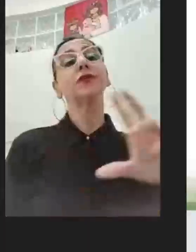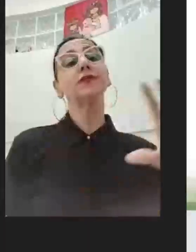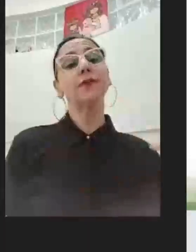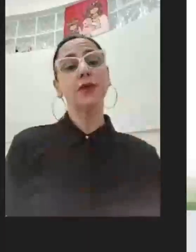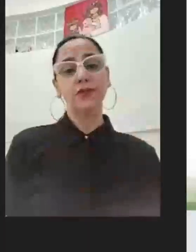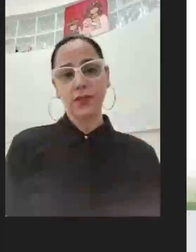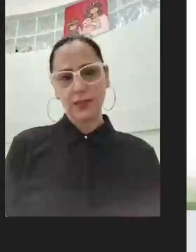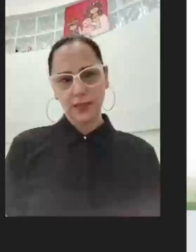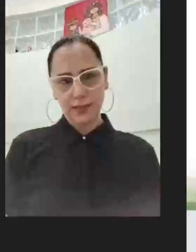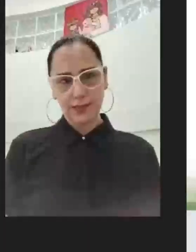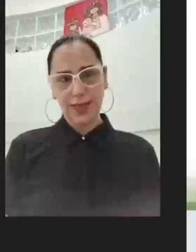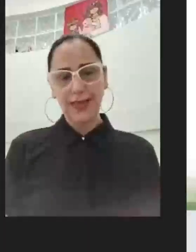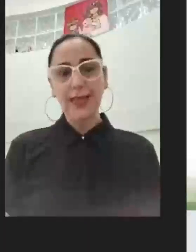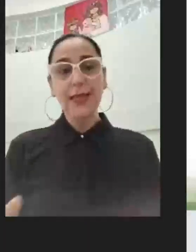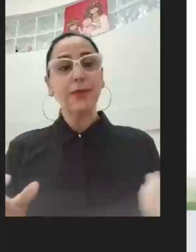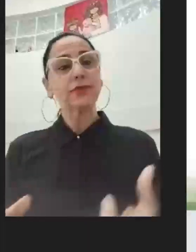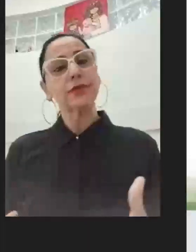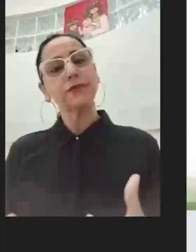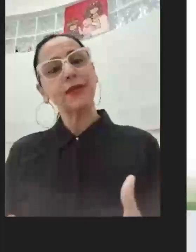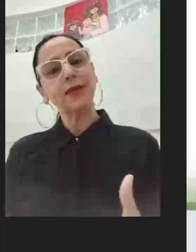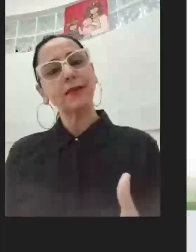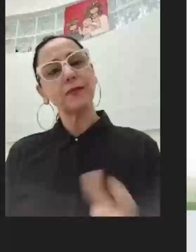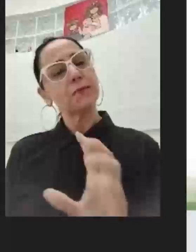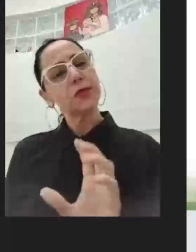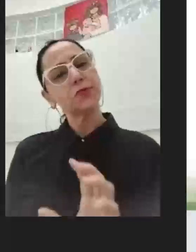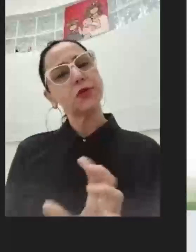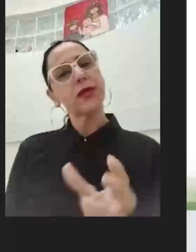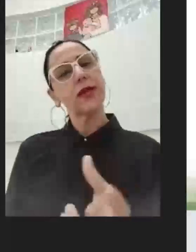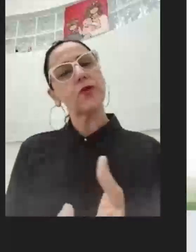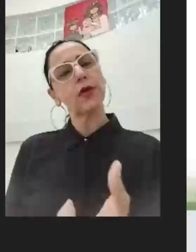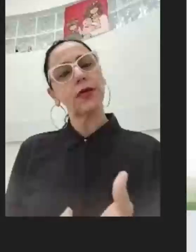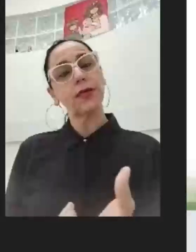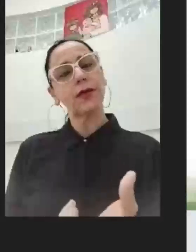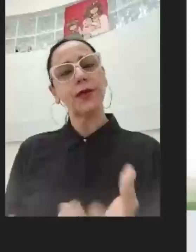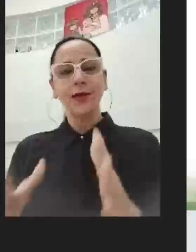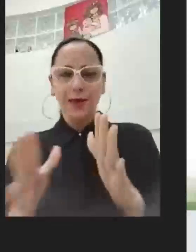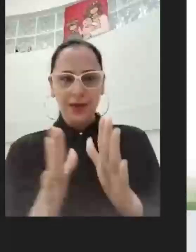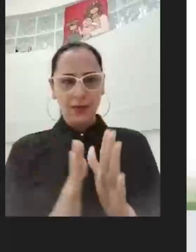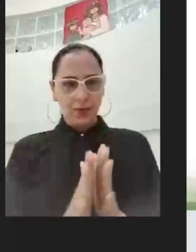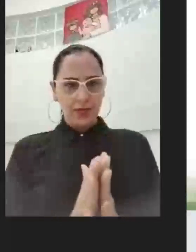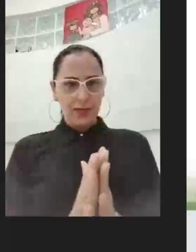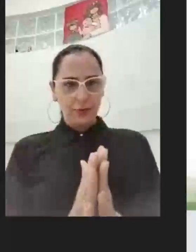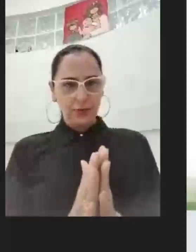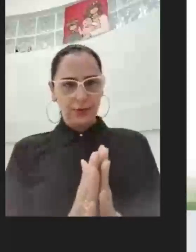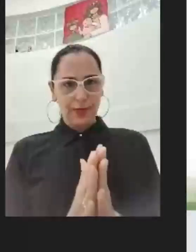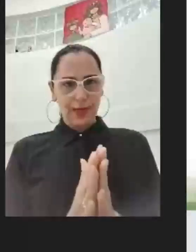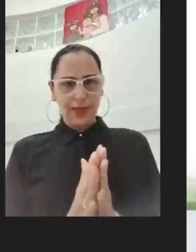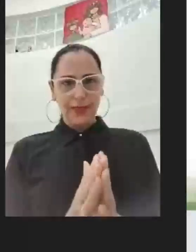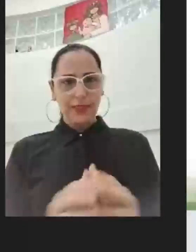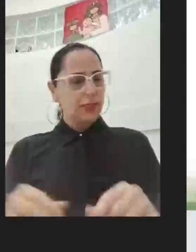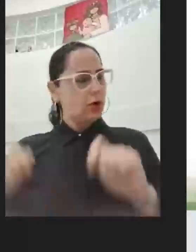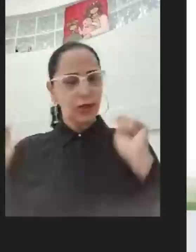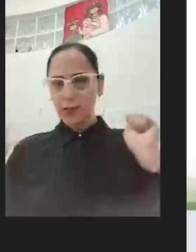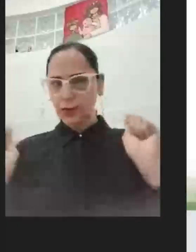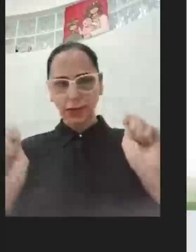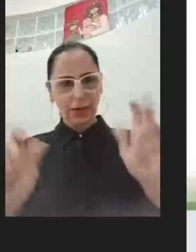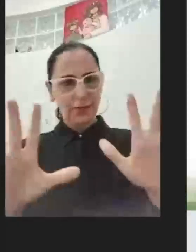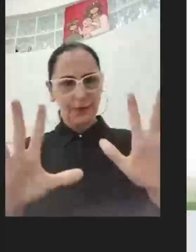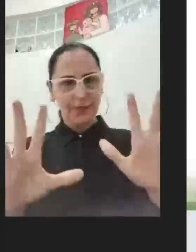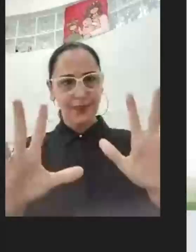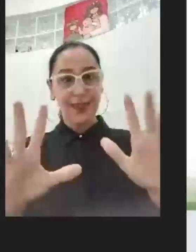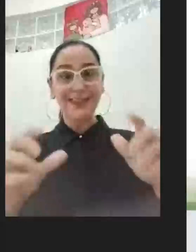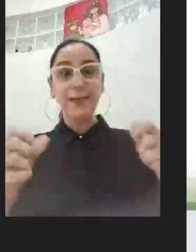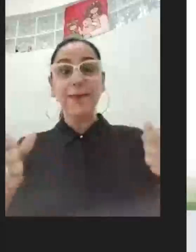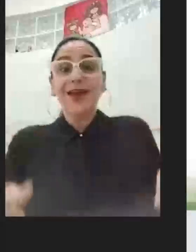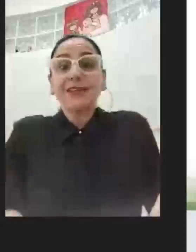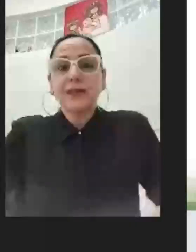para uma cirurgia de emergência de cesárea, mas foi diferente. Mesmo naquela correria, enquanto ela botou a mãe na cadeirinha de